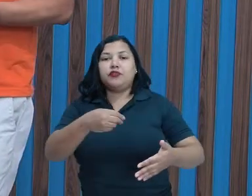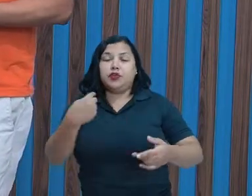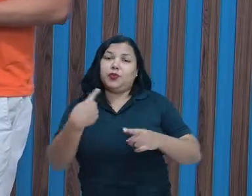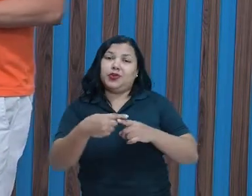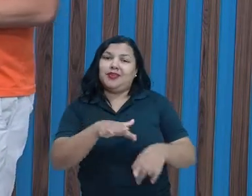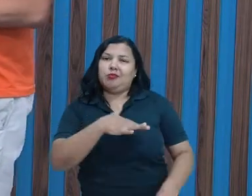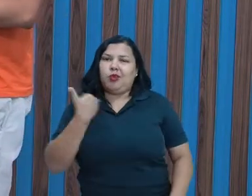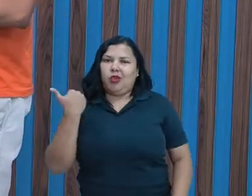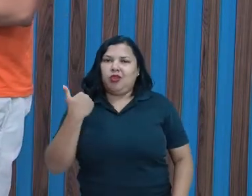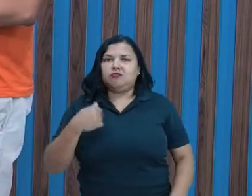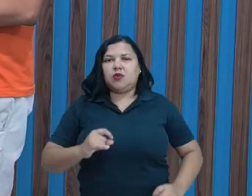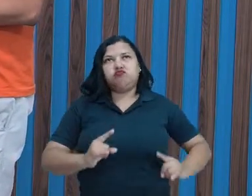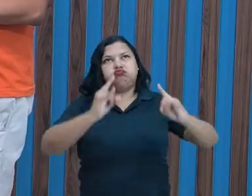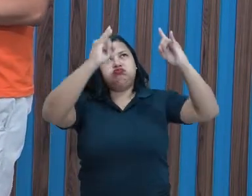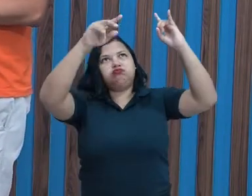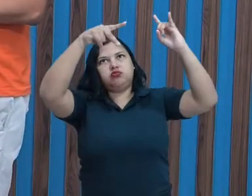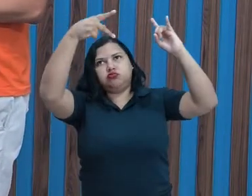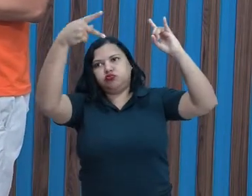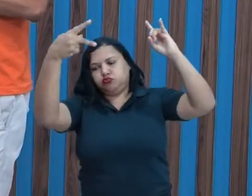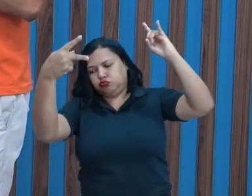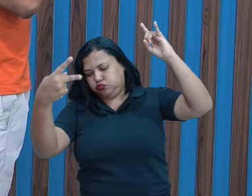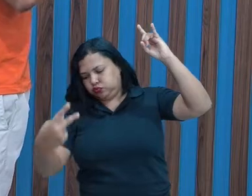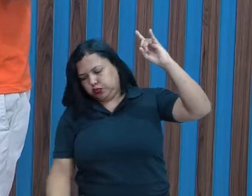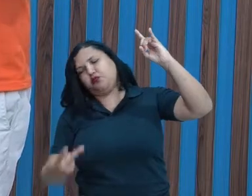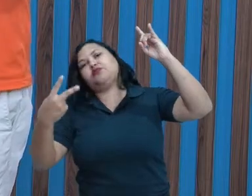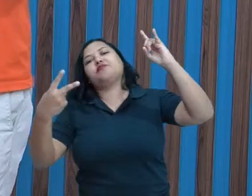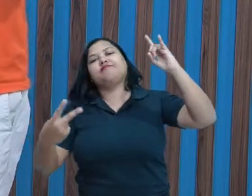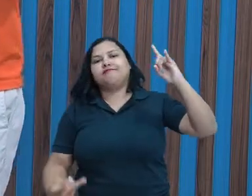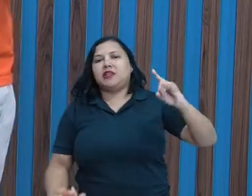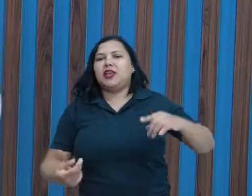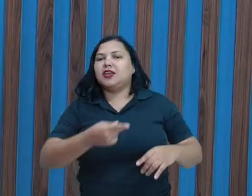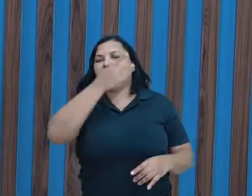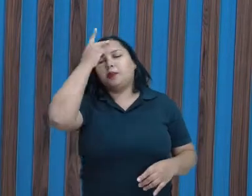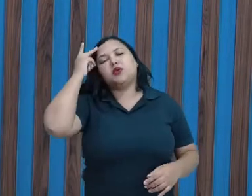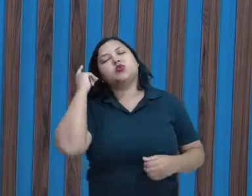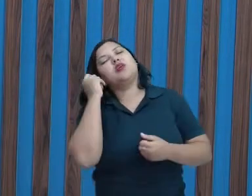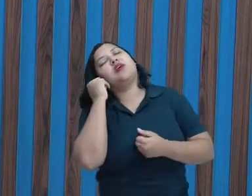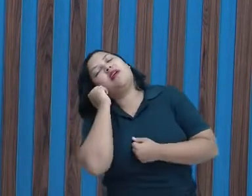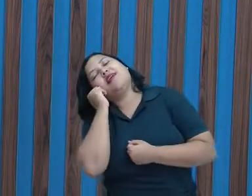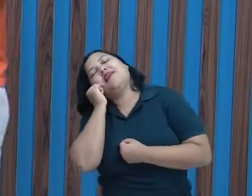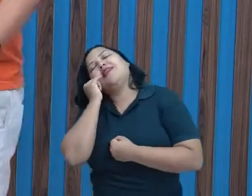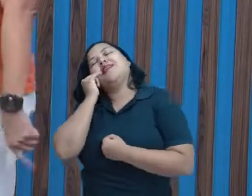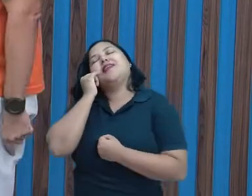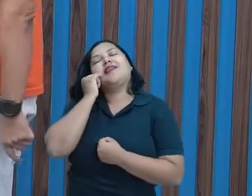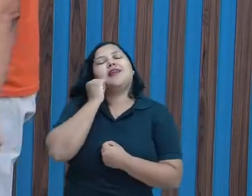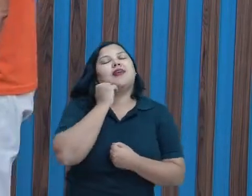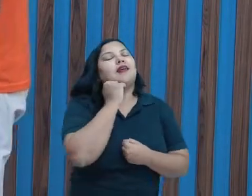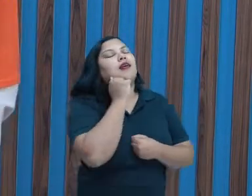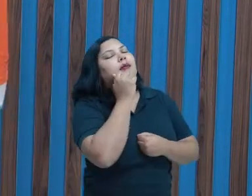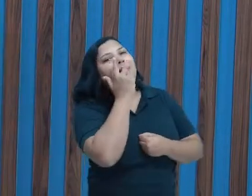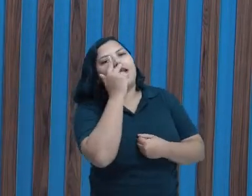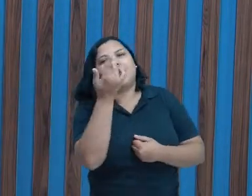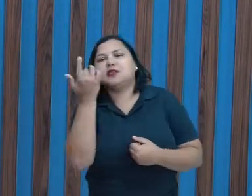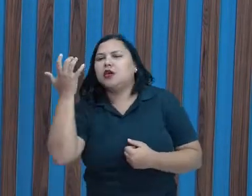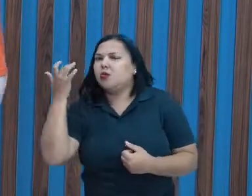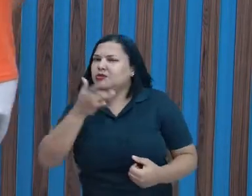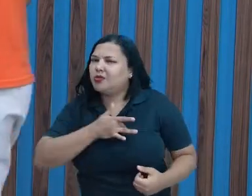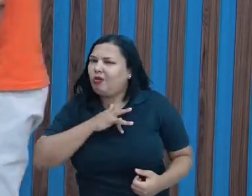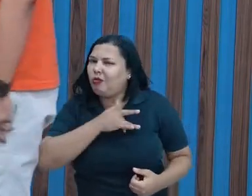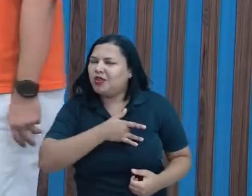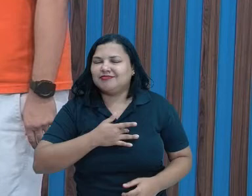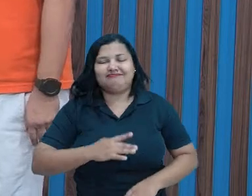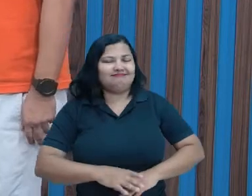morreu. Foi pro filhinho dele. E as pessoas acabam dançando essa música como se fosse música romântica. Não é romântica, tá? Muito triste,